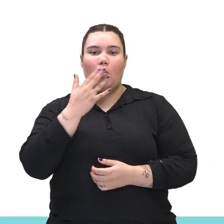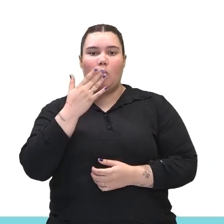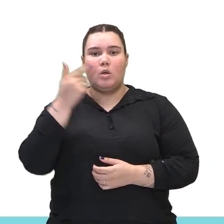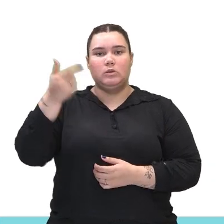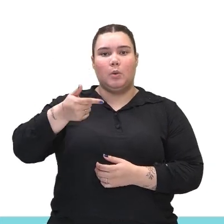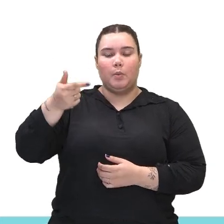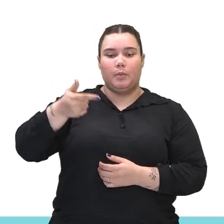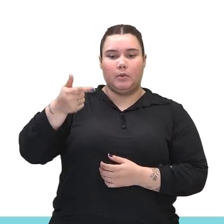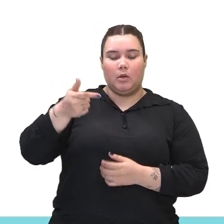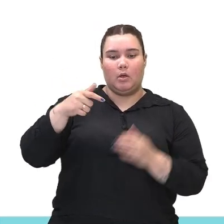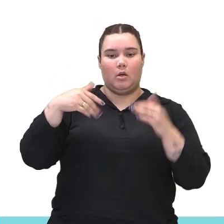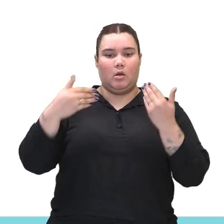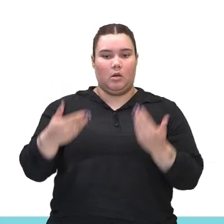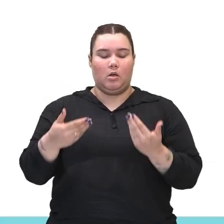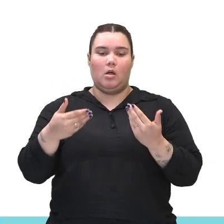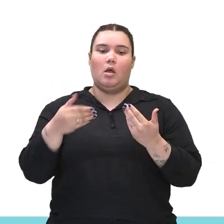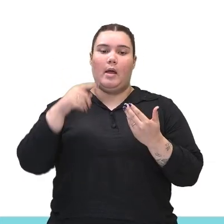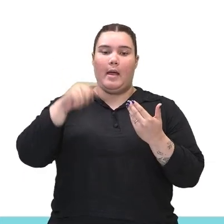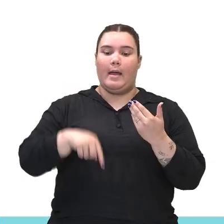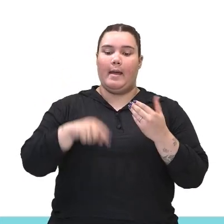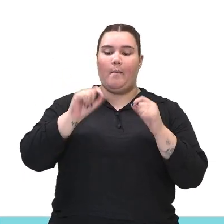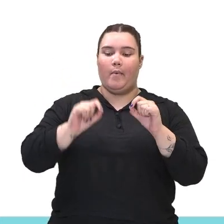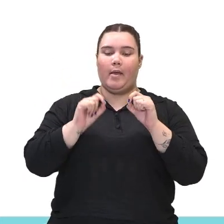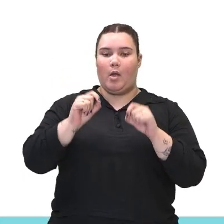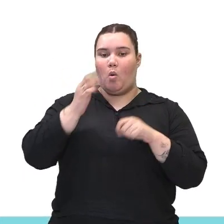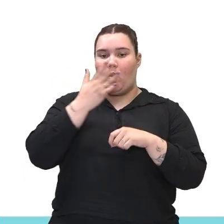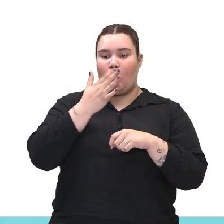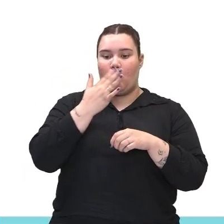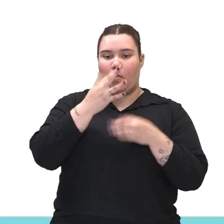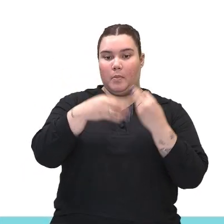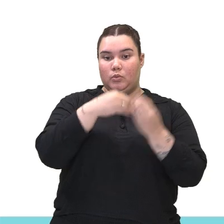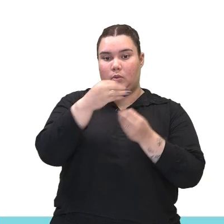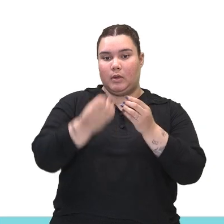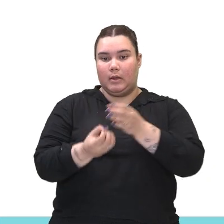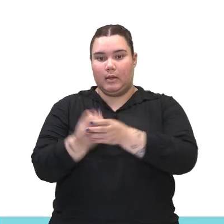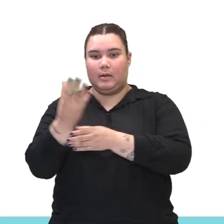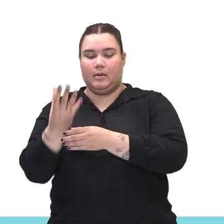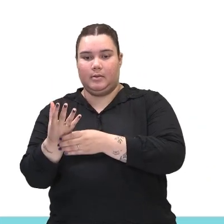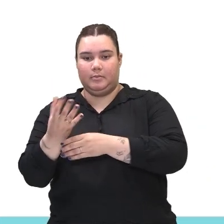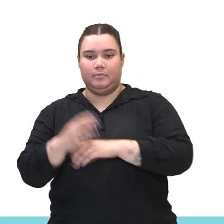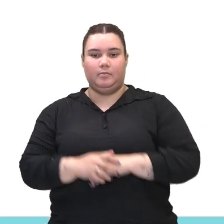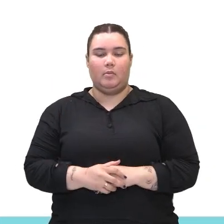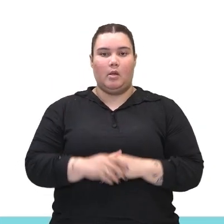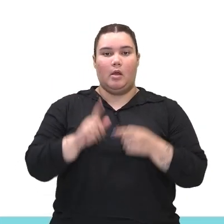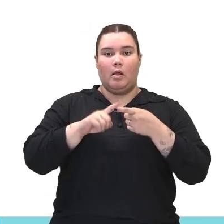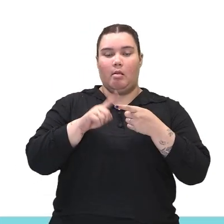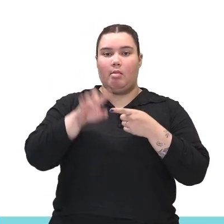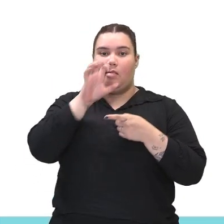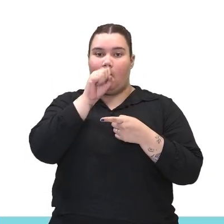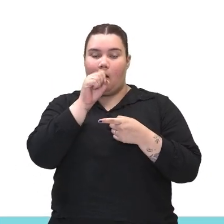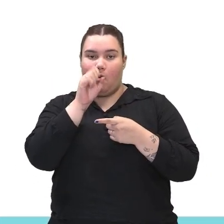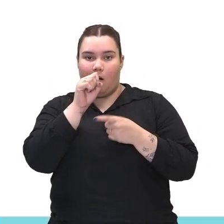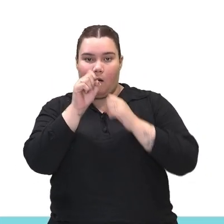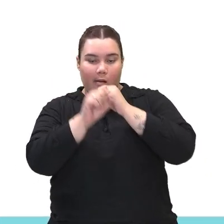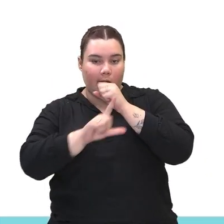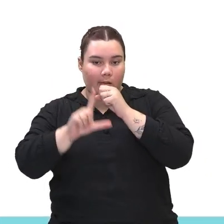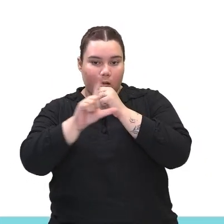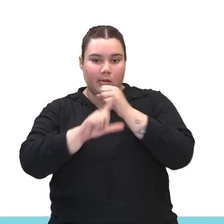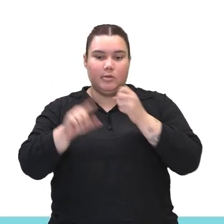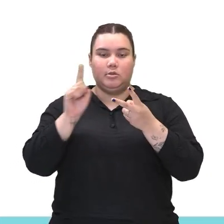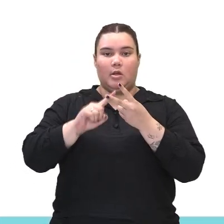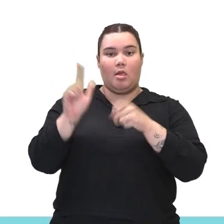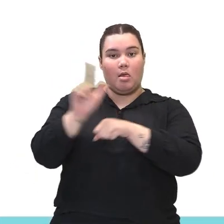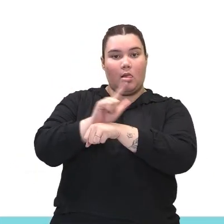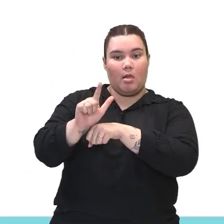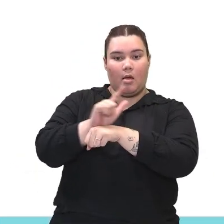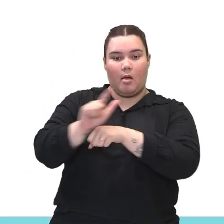são aquelas que são derivadas, a mistura. Então temos o laranja, lilás, o verde.